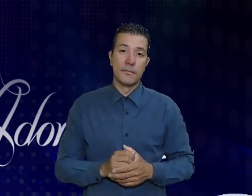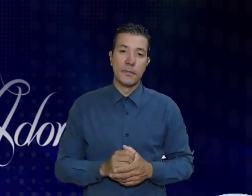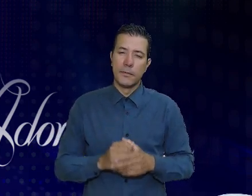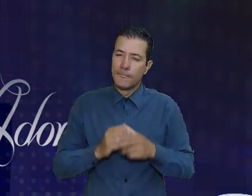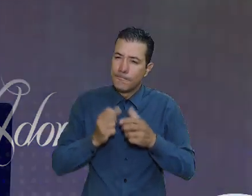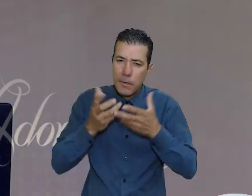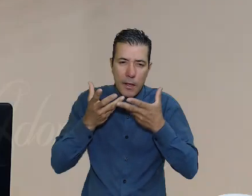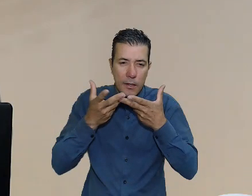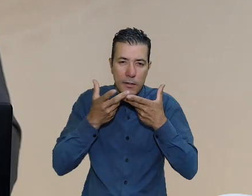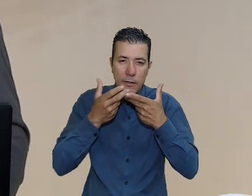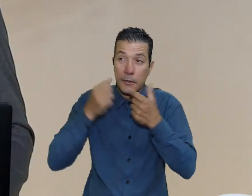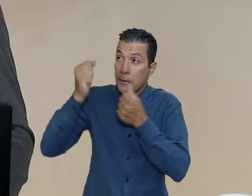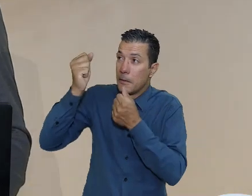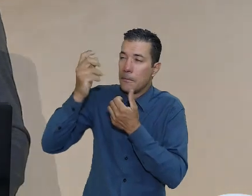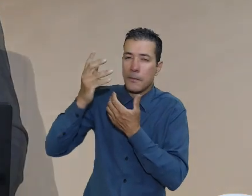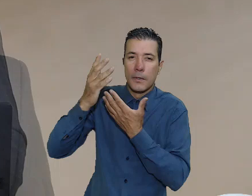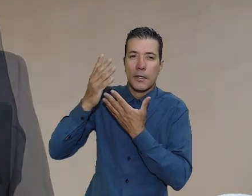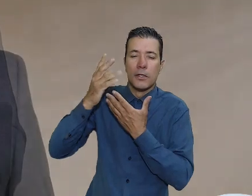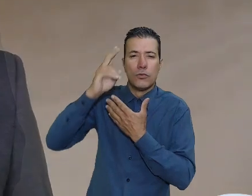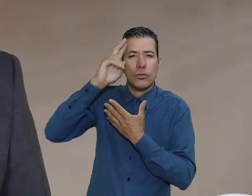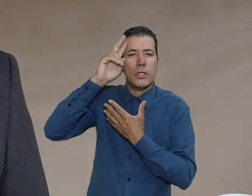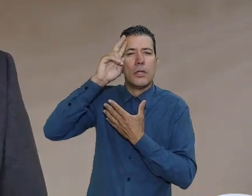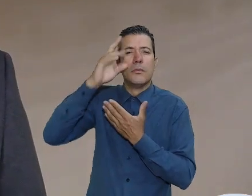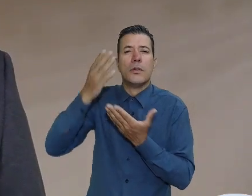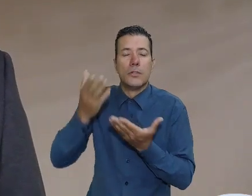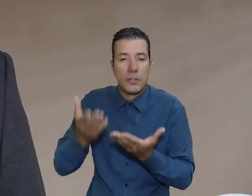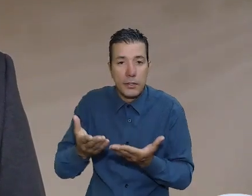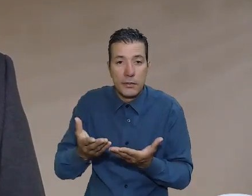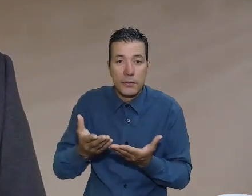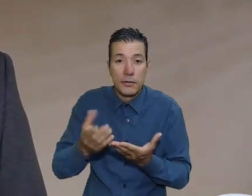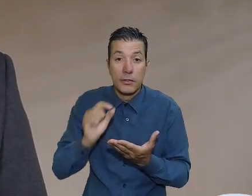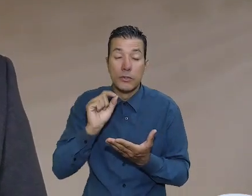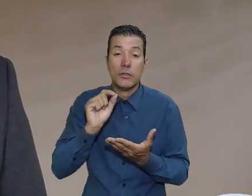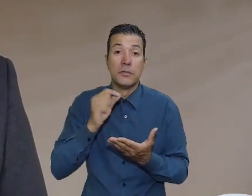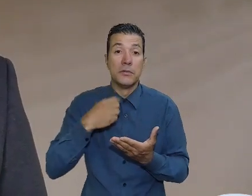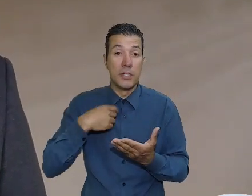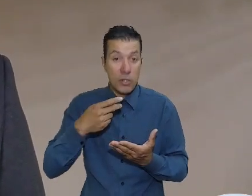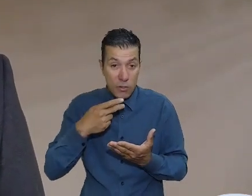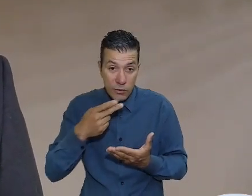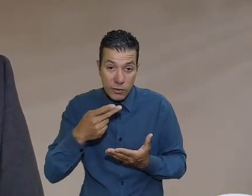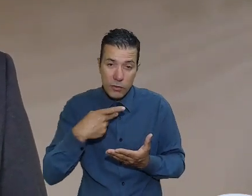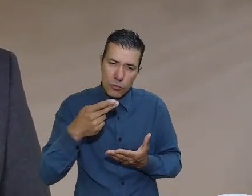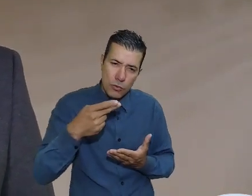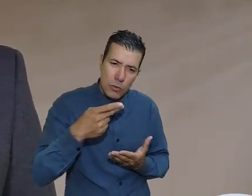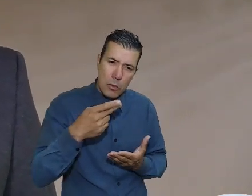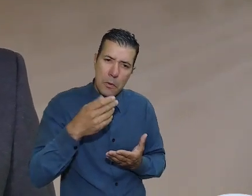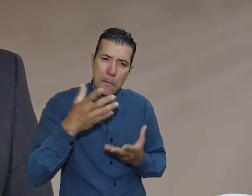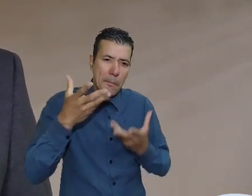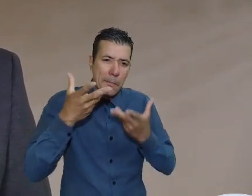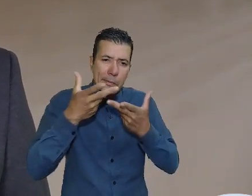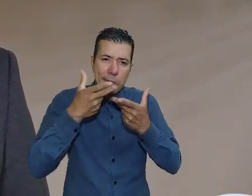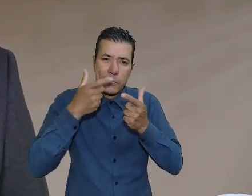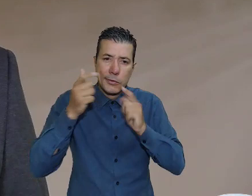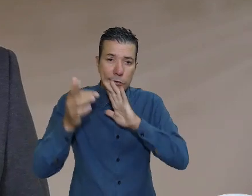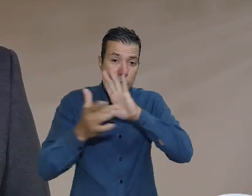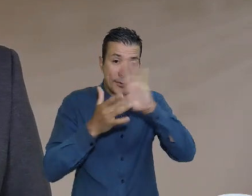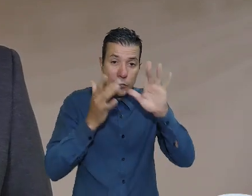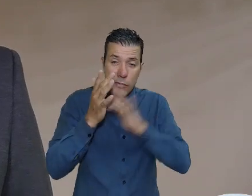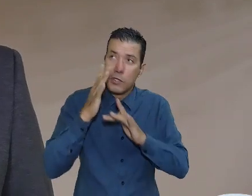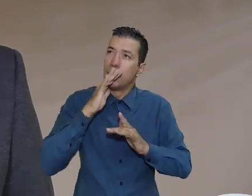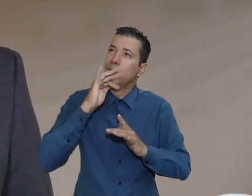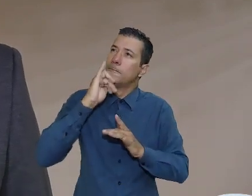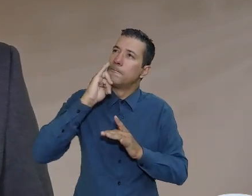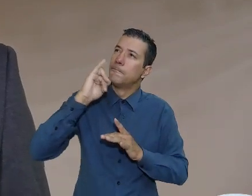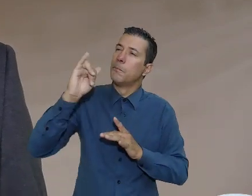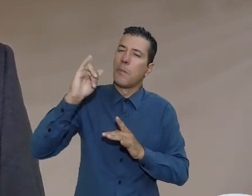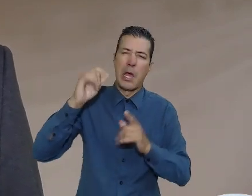bênção é podermos nos lembrar neste momento de que nós temos um bom pastor e que ele está conosco